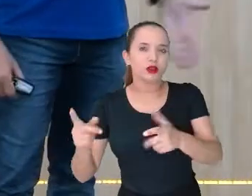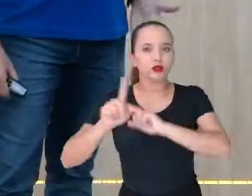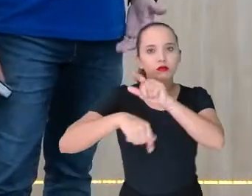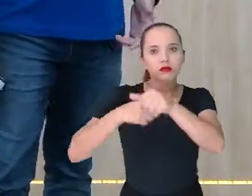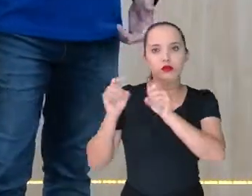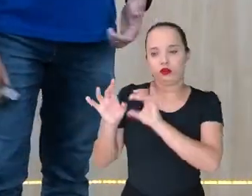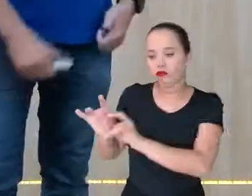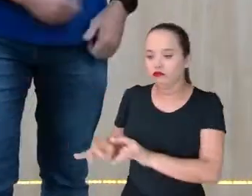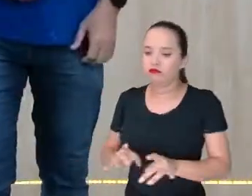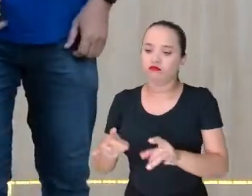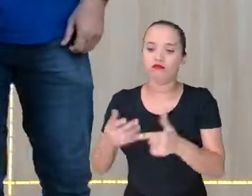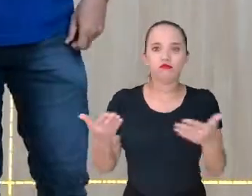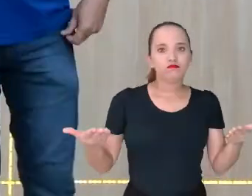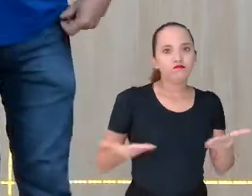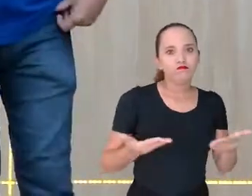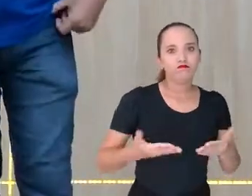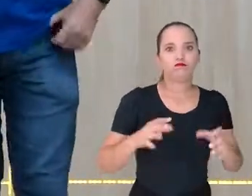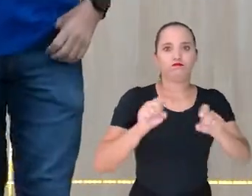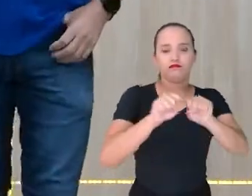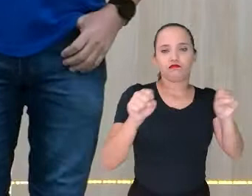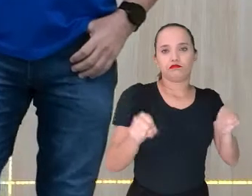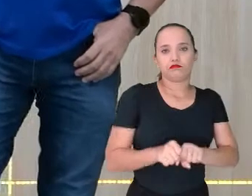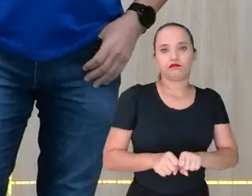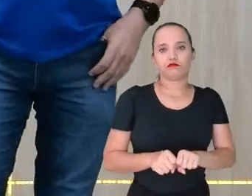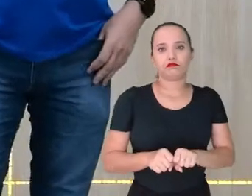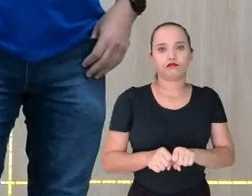vender. Hoje, no sistema